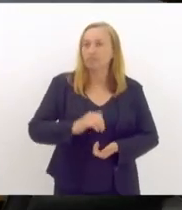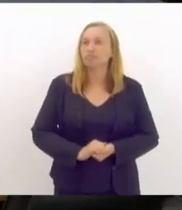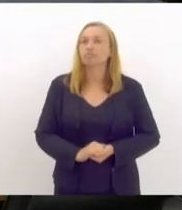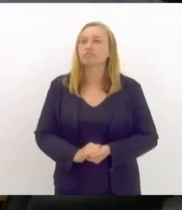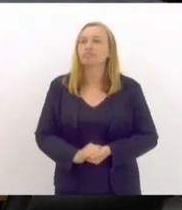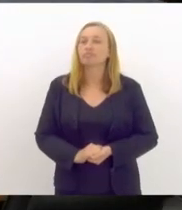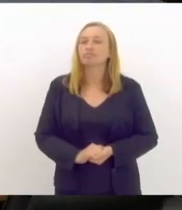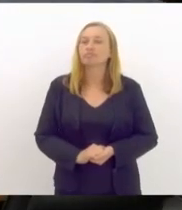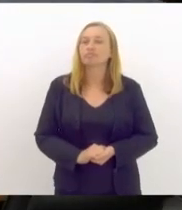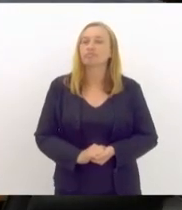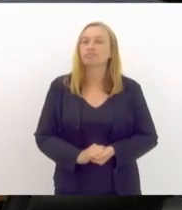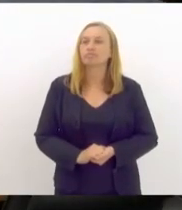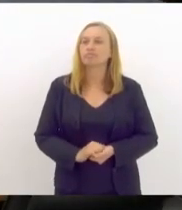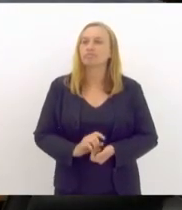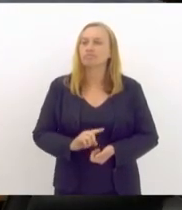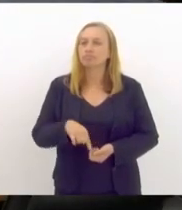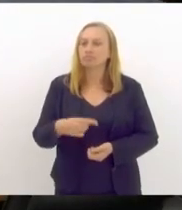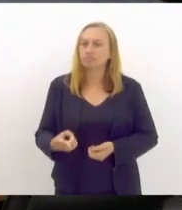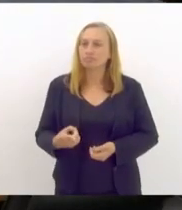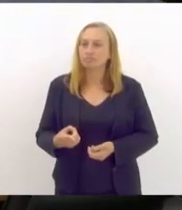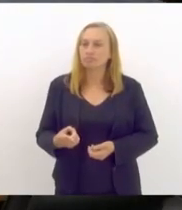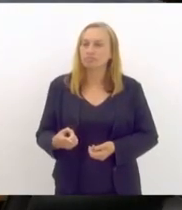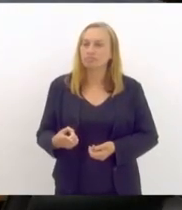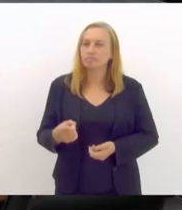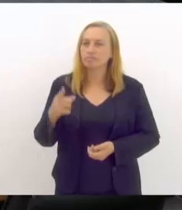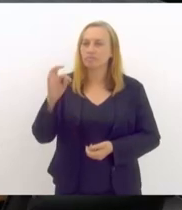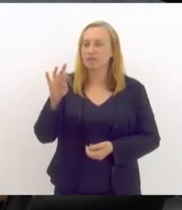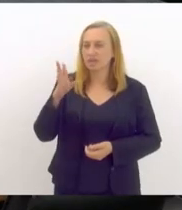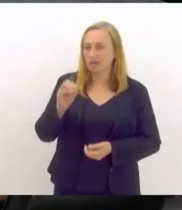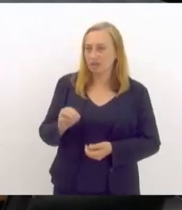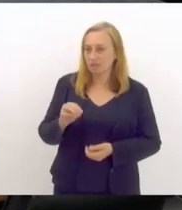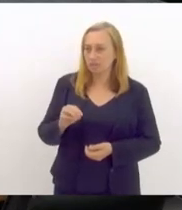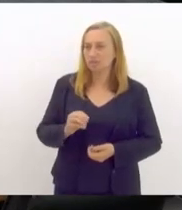eu não como próximo morador Bernardo Rossi